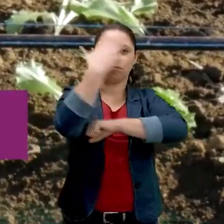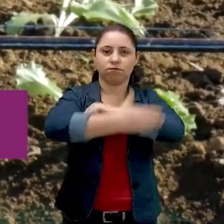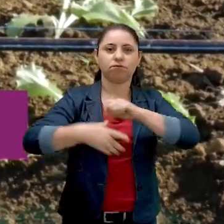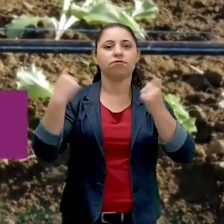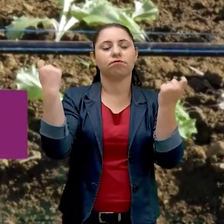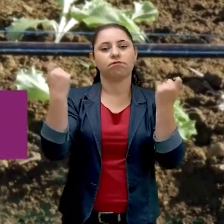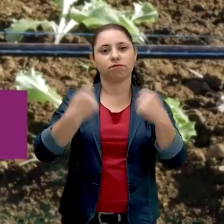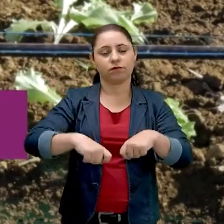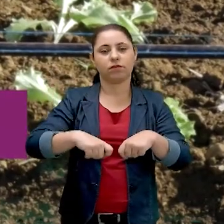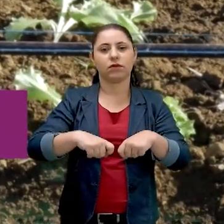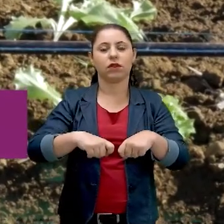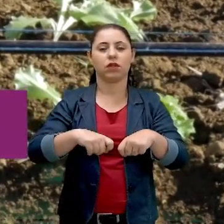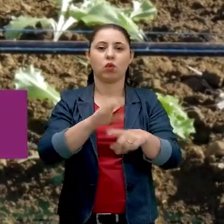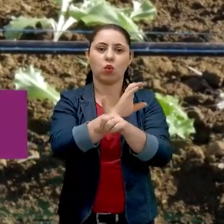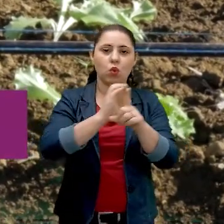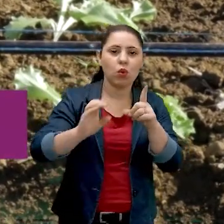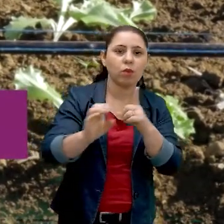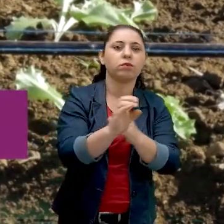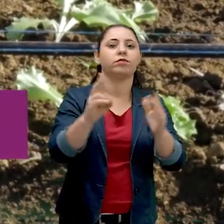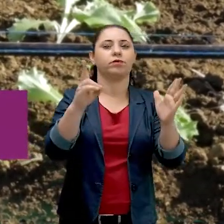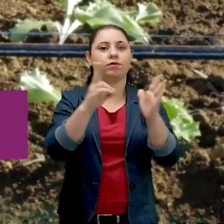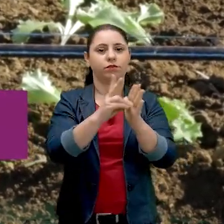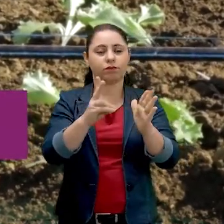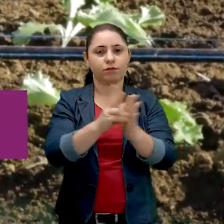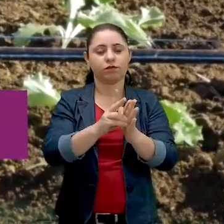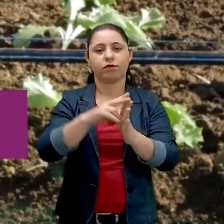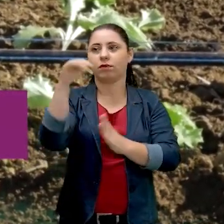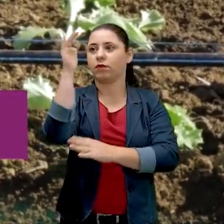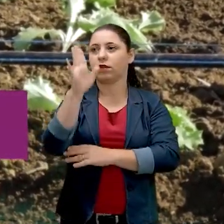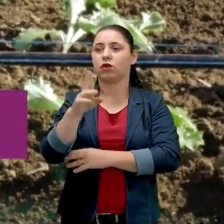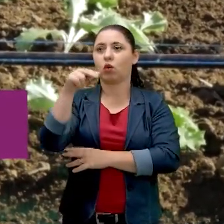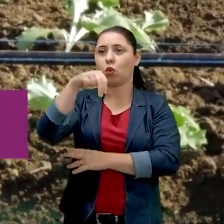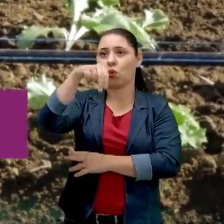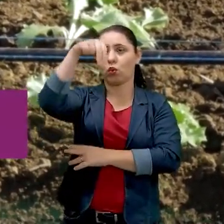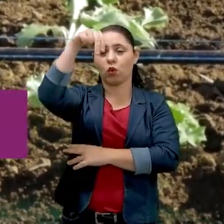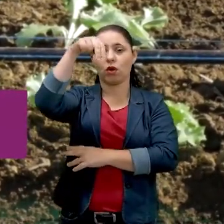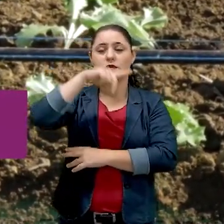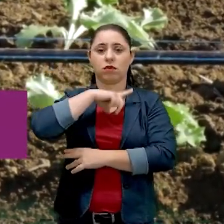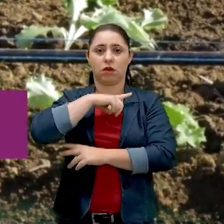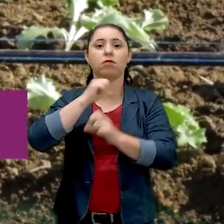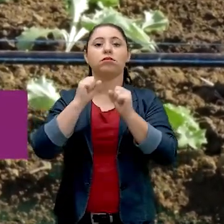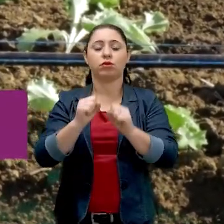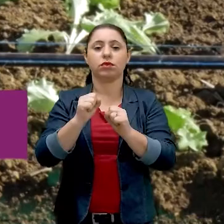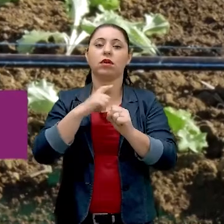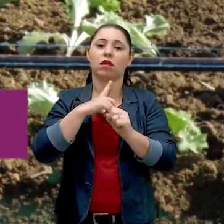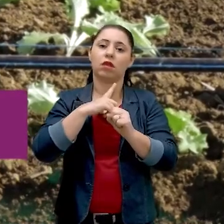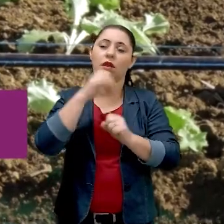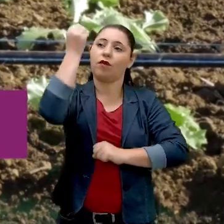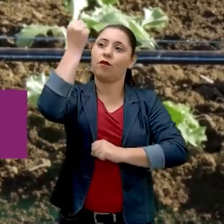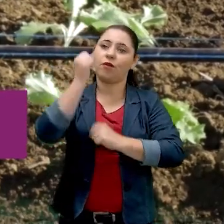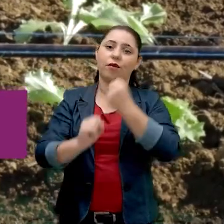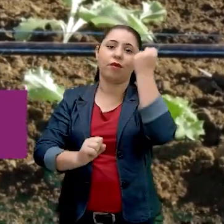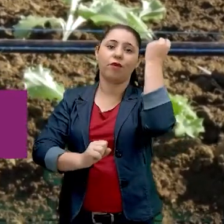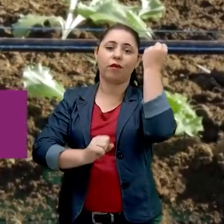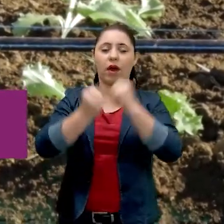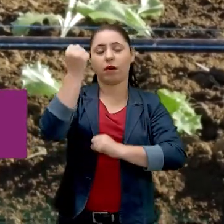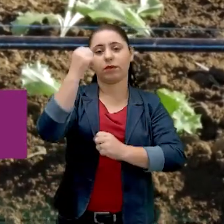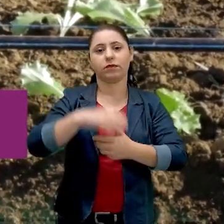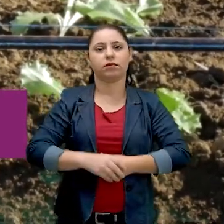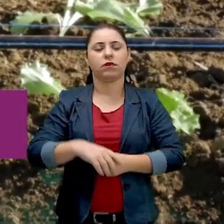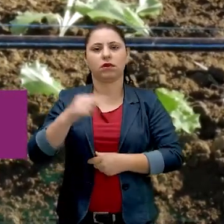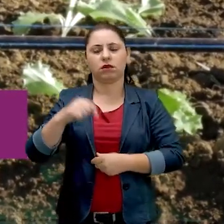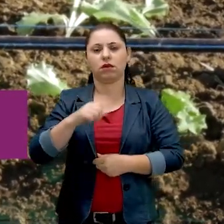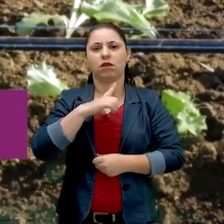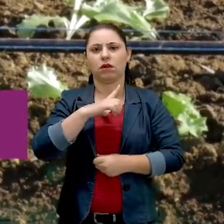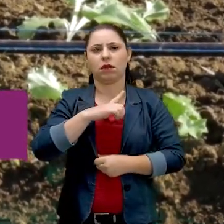uma articulação de comunidades indígenas, reservas indígenas do Brasil, da região norte, onde a gente podia ter essas fábricas, né? O nosso estado aqui tem lá